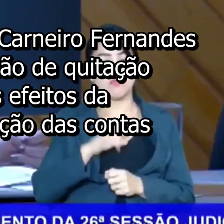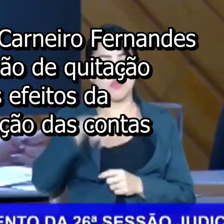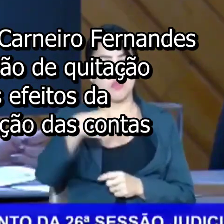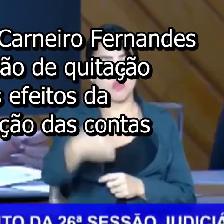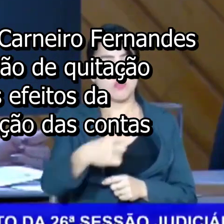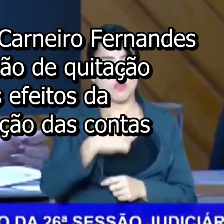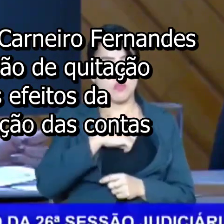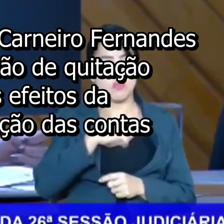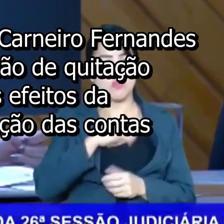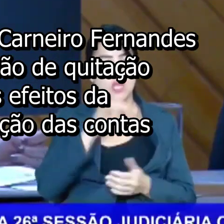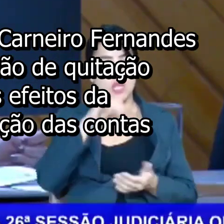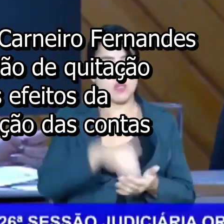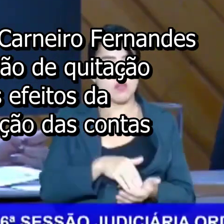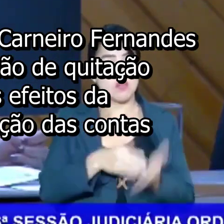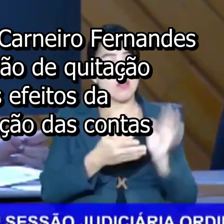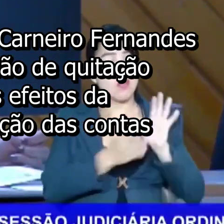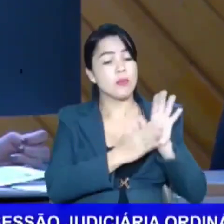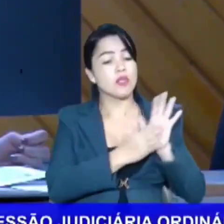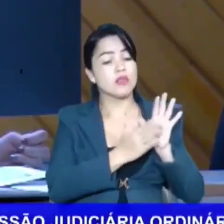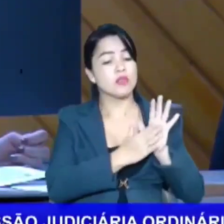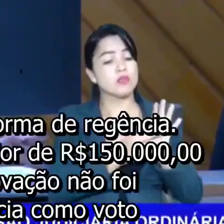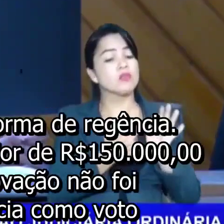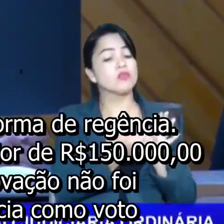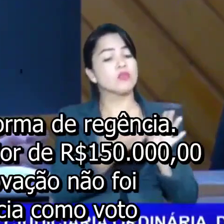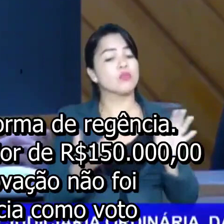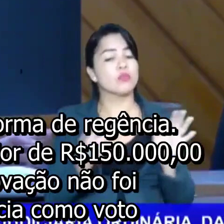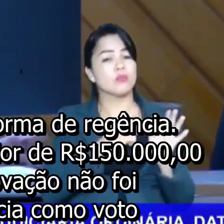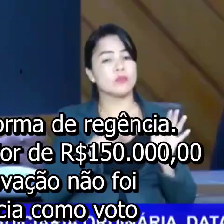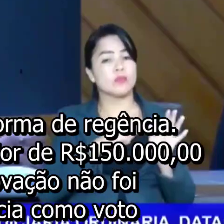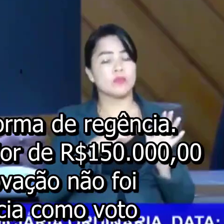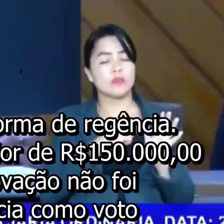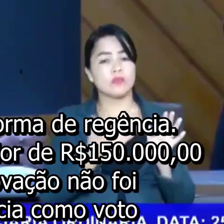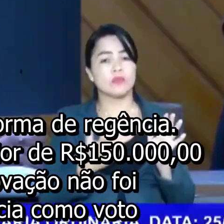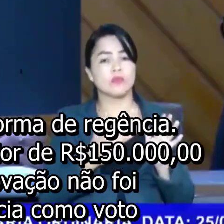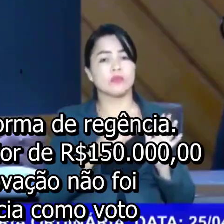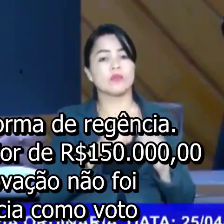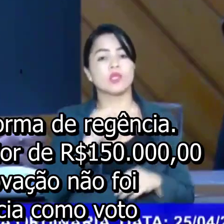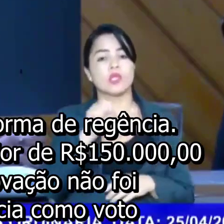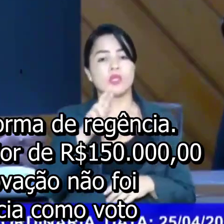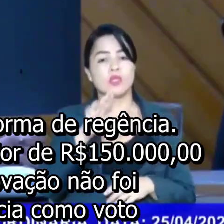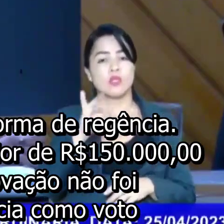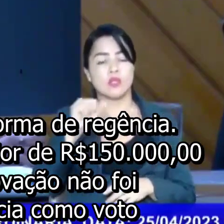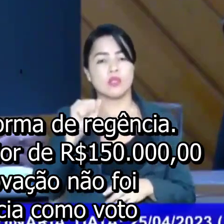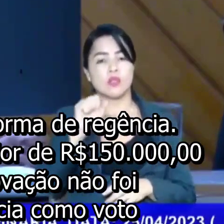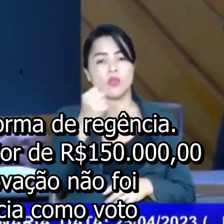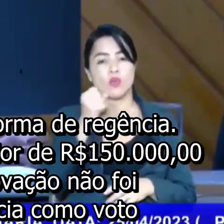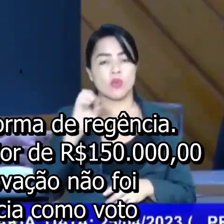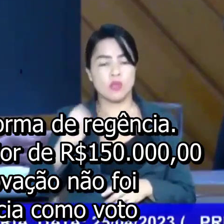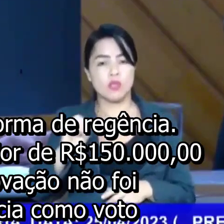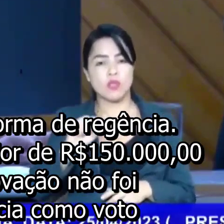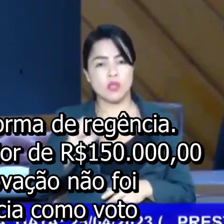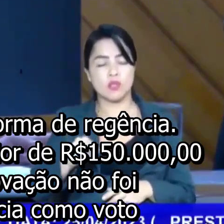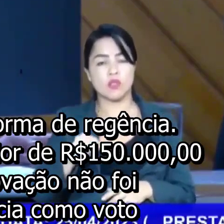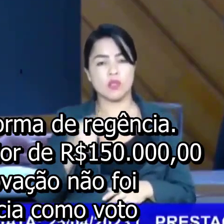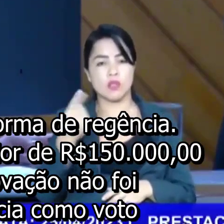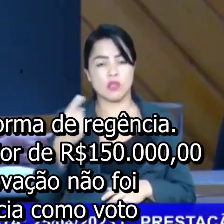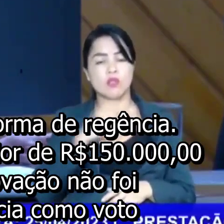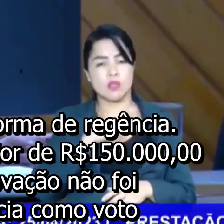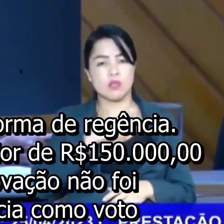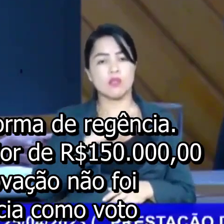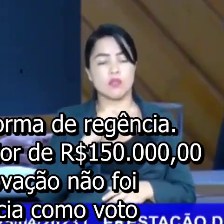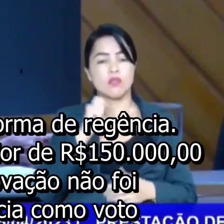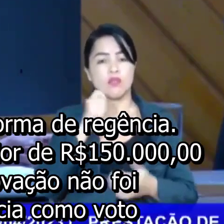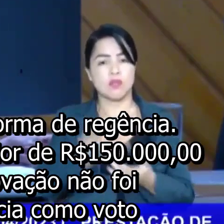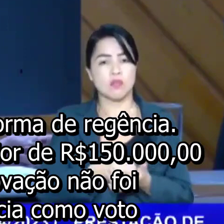esse período até a efetiva apresentação das contas, conforme disposição do artigo 80, inciso 1 da norma de regência. Determino ainda